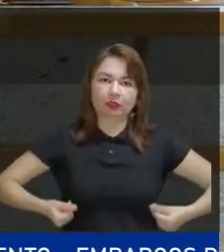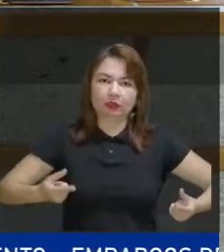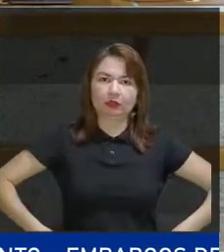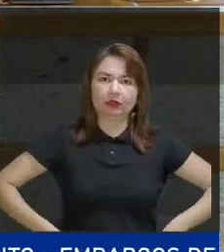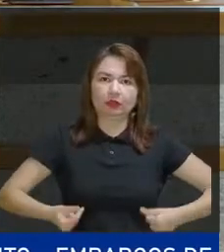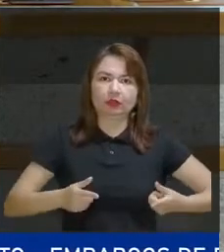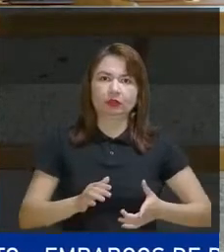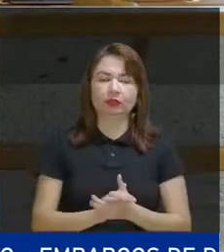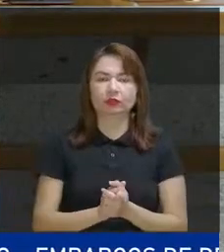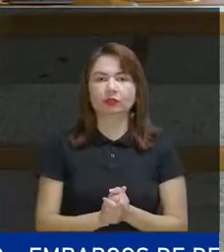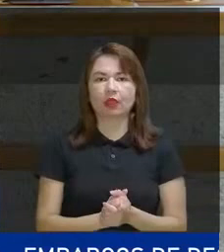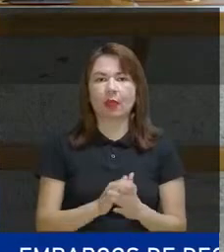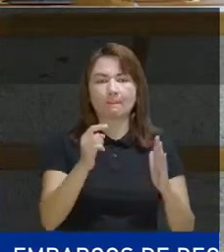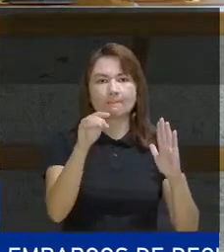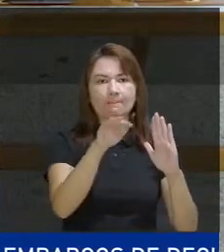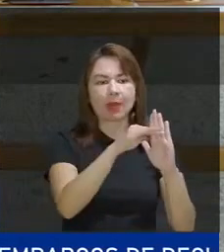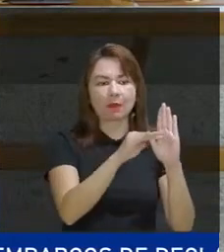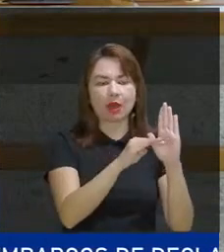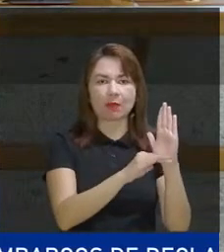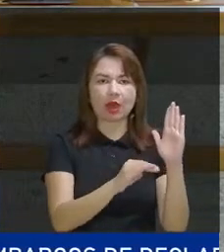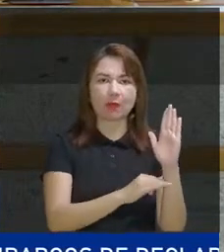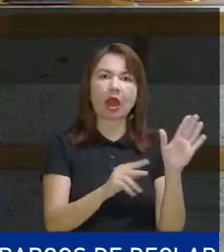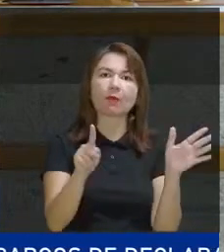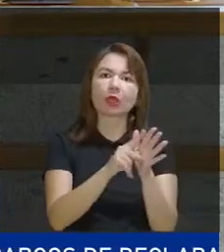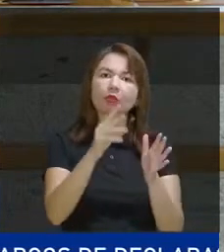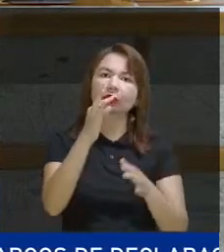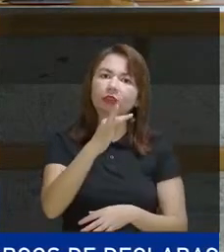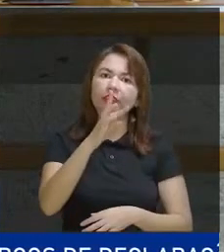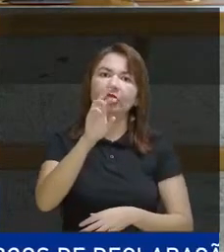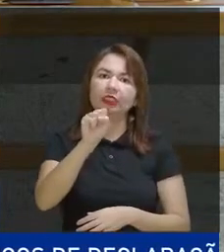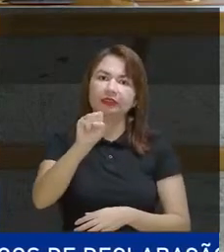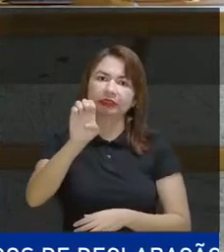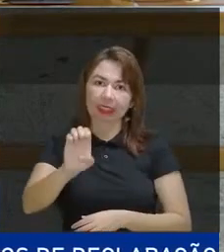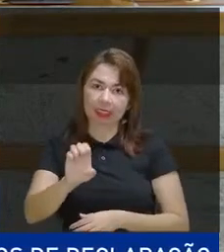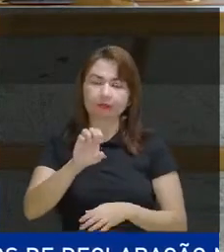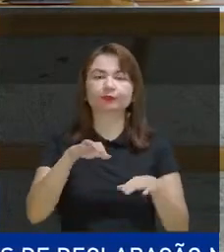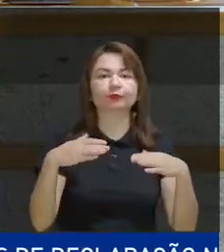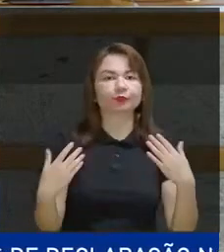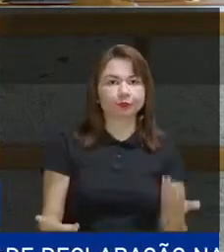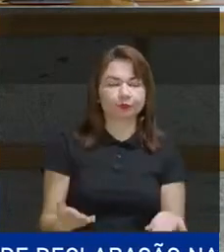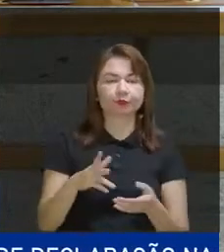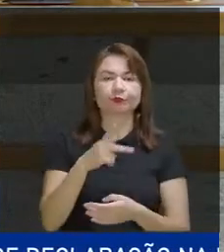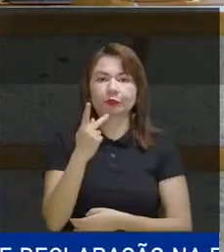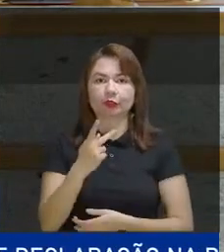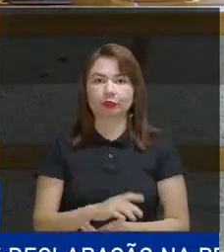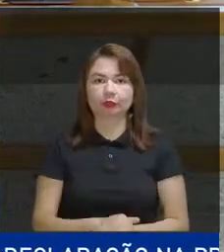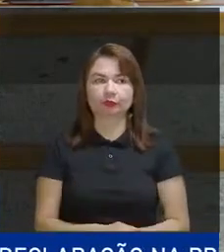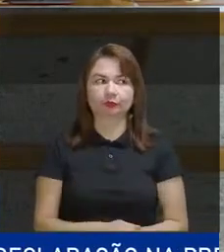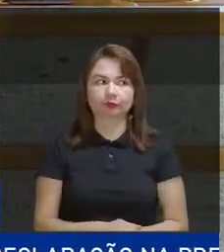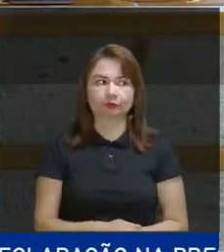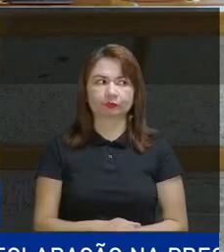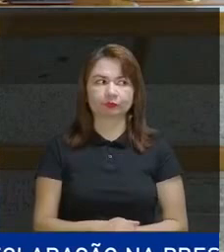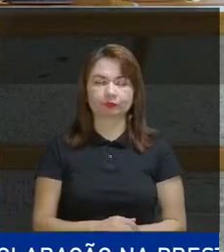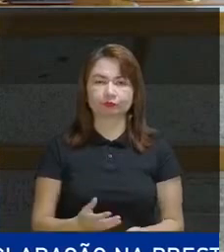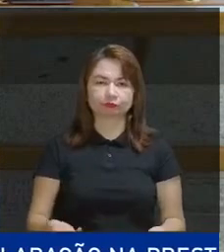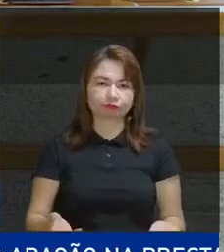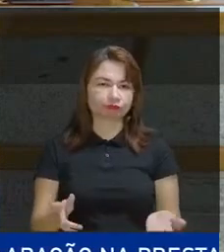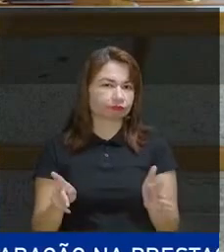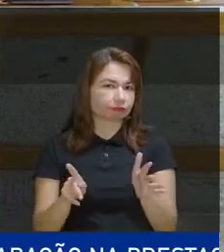com os critérios estabelecidos na resolução TSE. E ele disse que esse